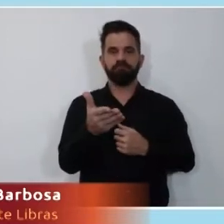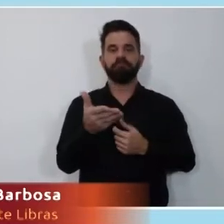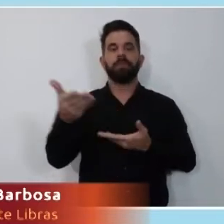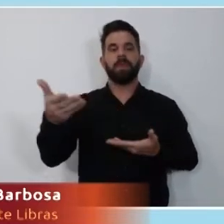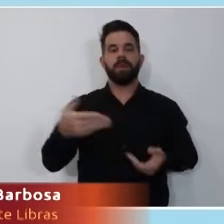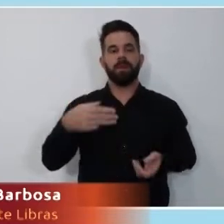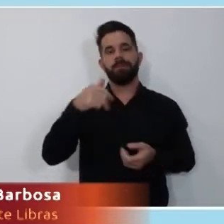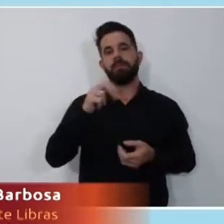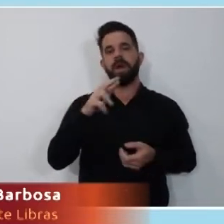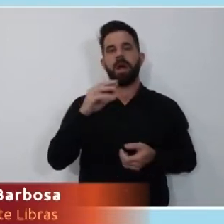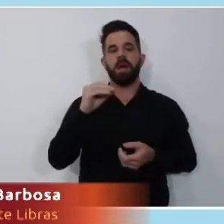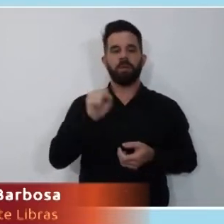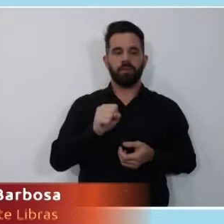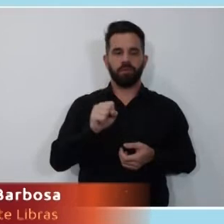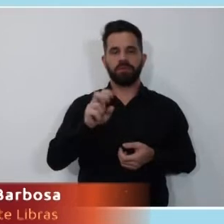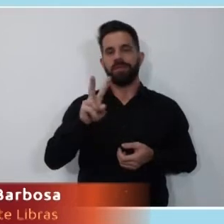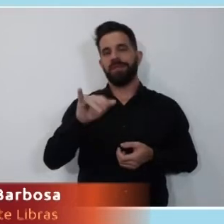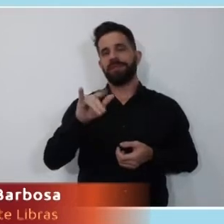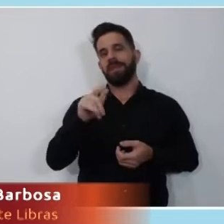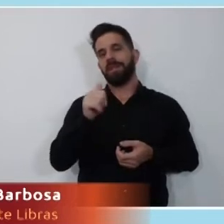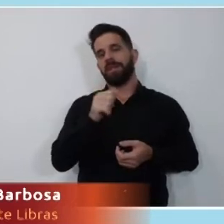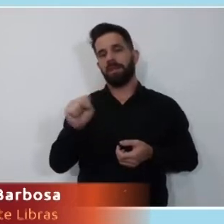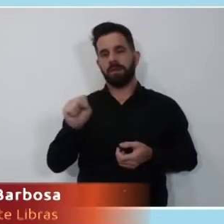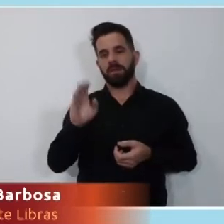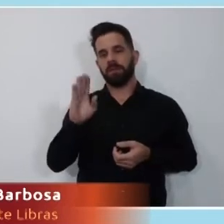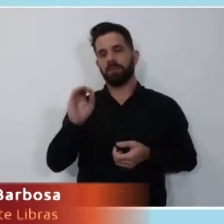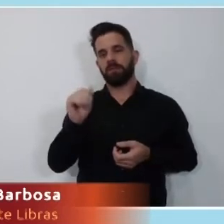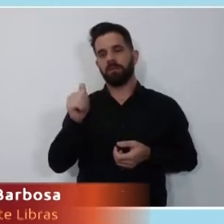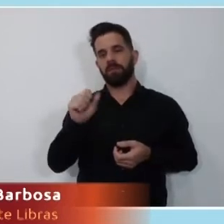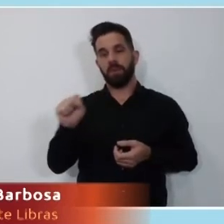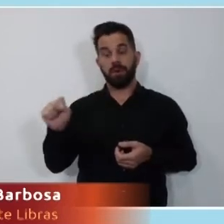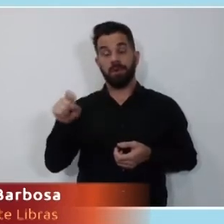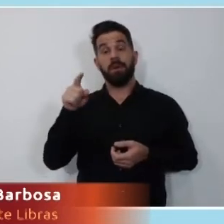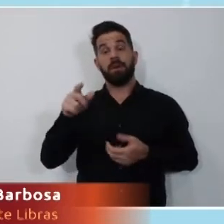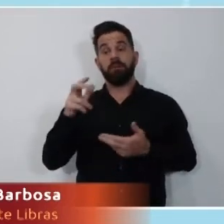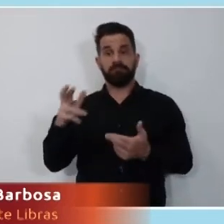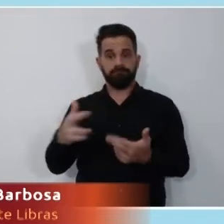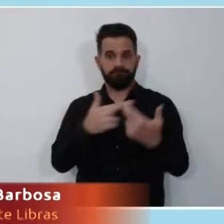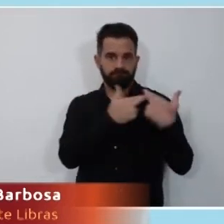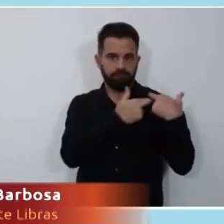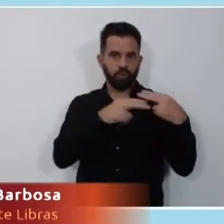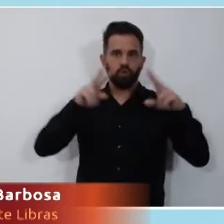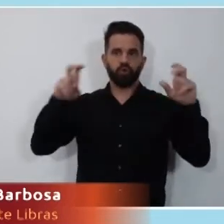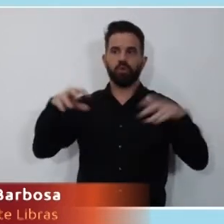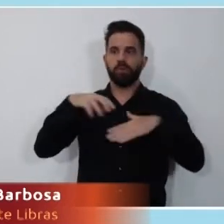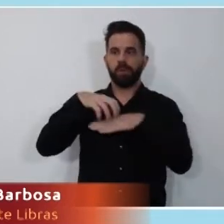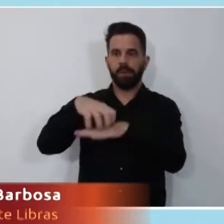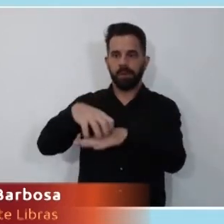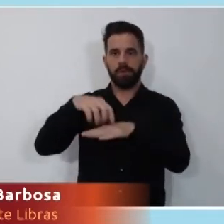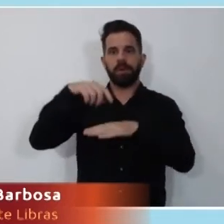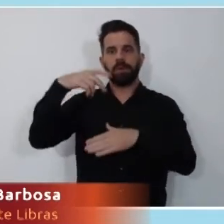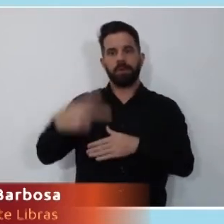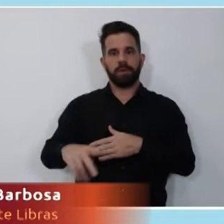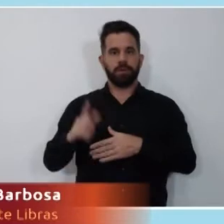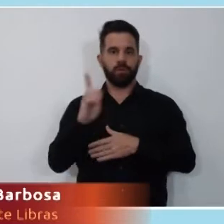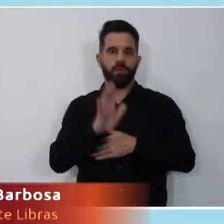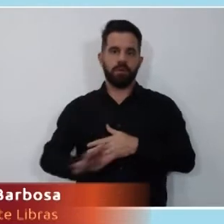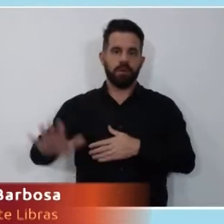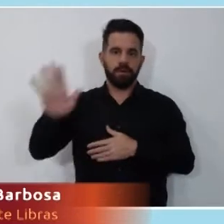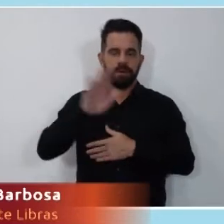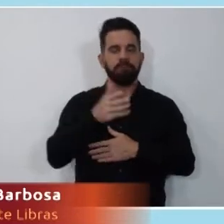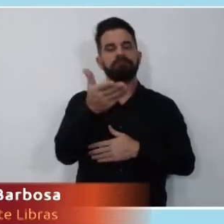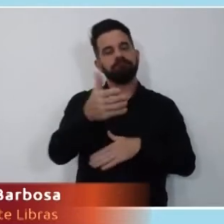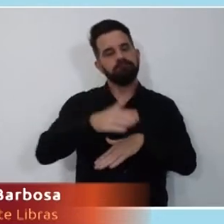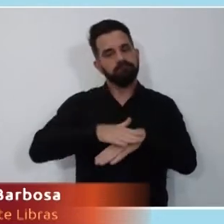Vilas Boas, superintendente de mobilidade urbana de Goiânia. Marcos, muito obrigada pela sua presença também e já peço que você faça